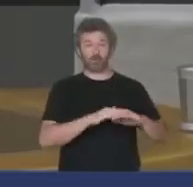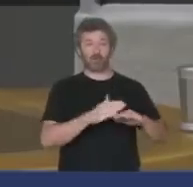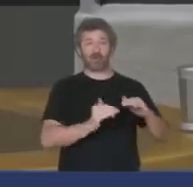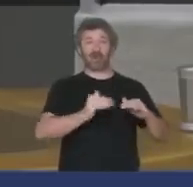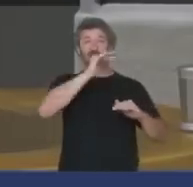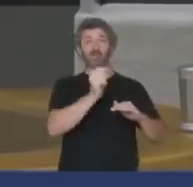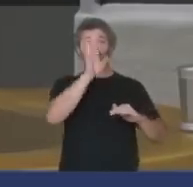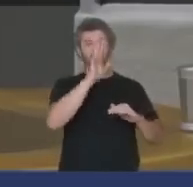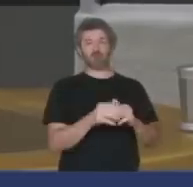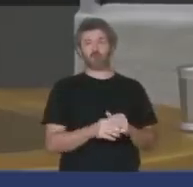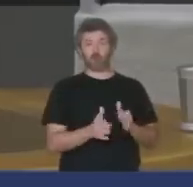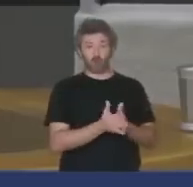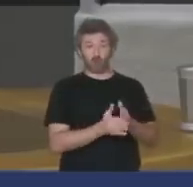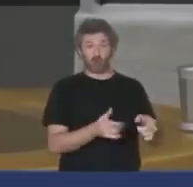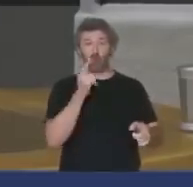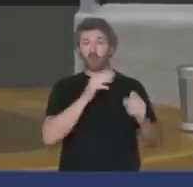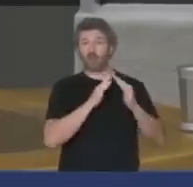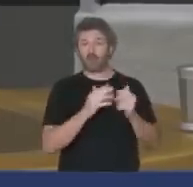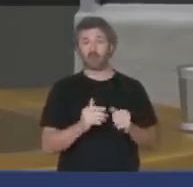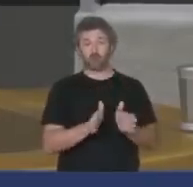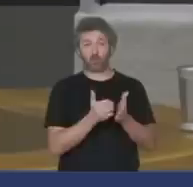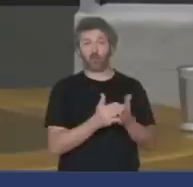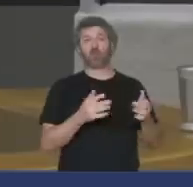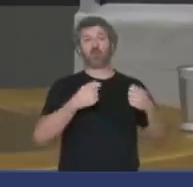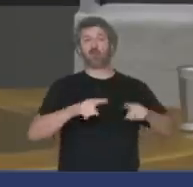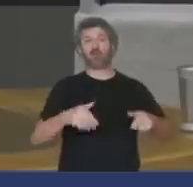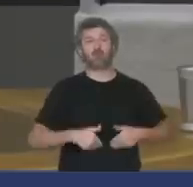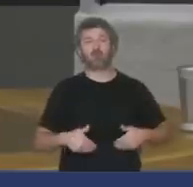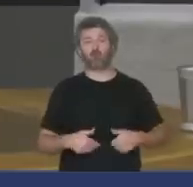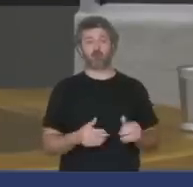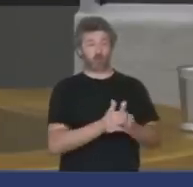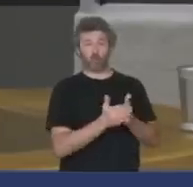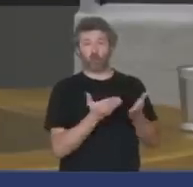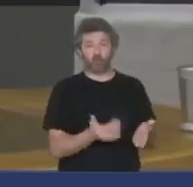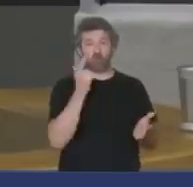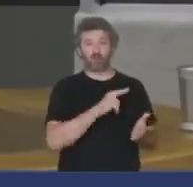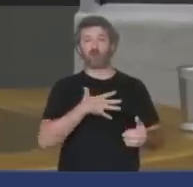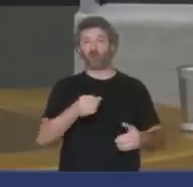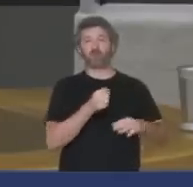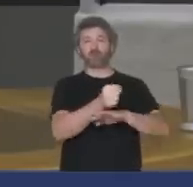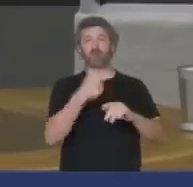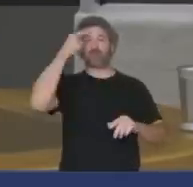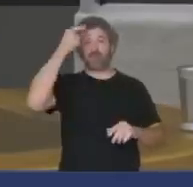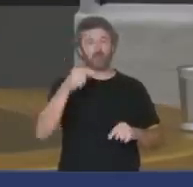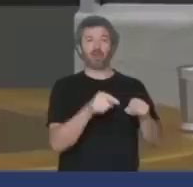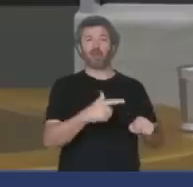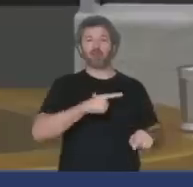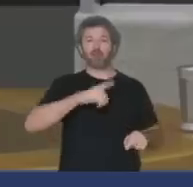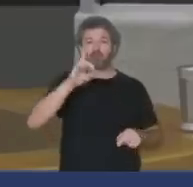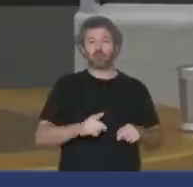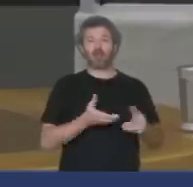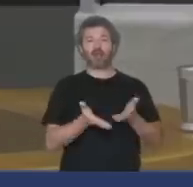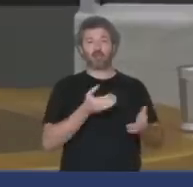esteja acima da inflação, que o pobre possa ter moradia, que o pobre não precise passar fome, que o pobre possa ter filho na faculdade, que o pobre possa